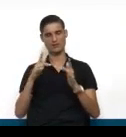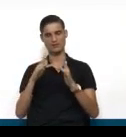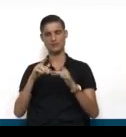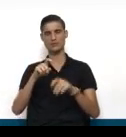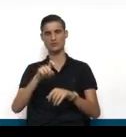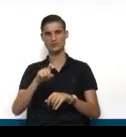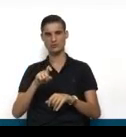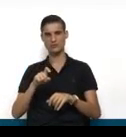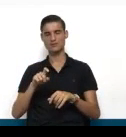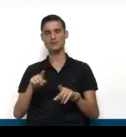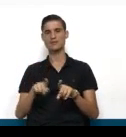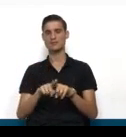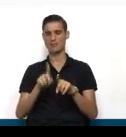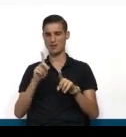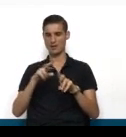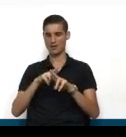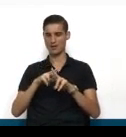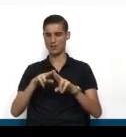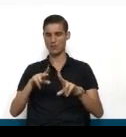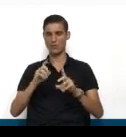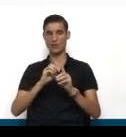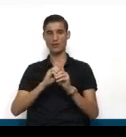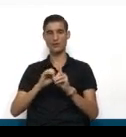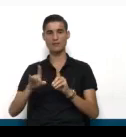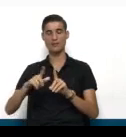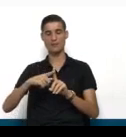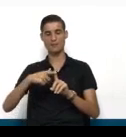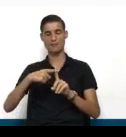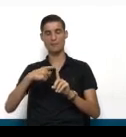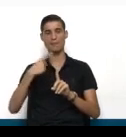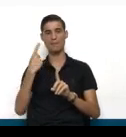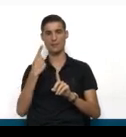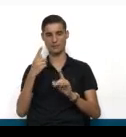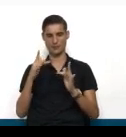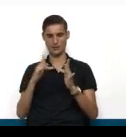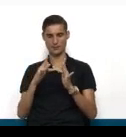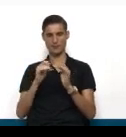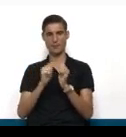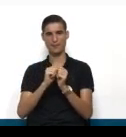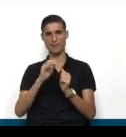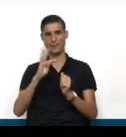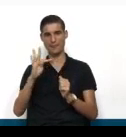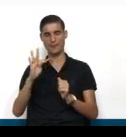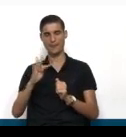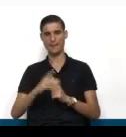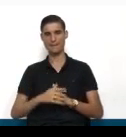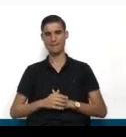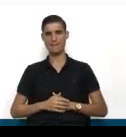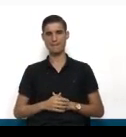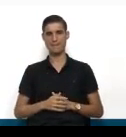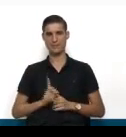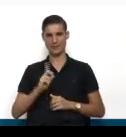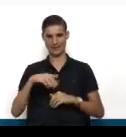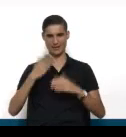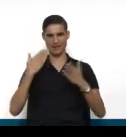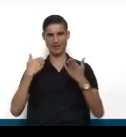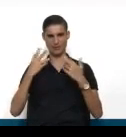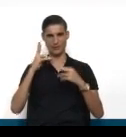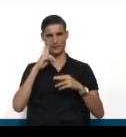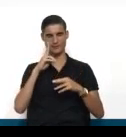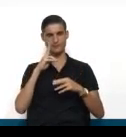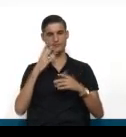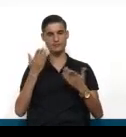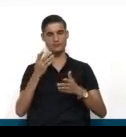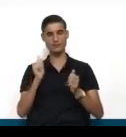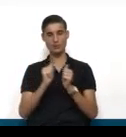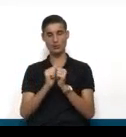x, e isso era igual à derivada primeira em relação ao t. Então essa era a minha equação do calor. Já